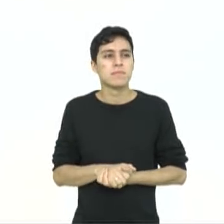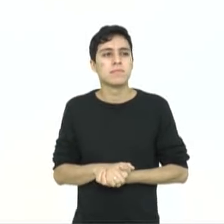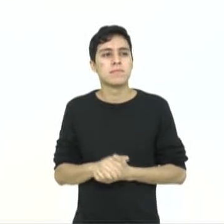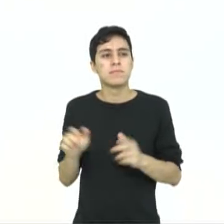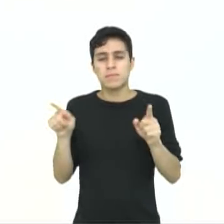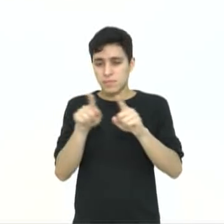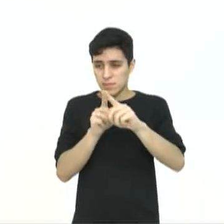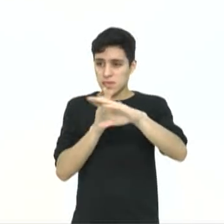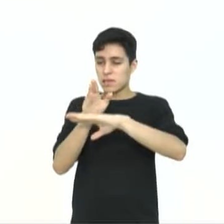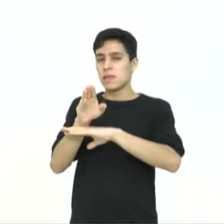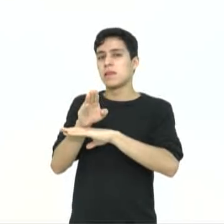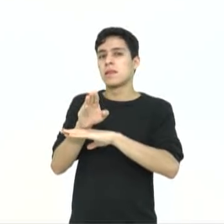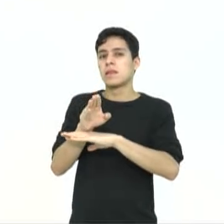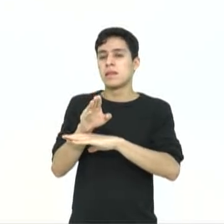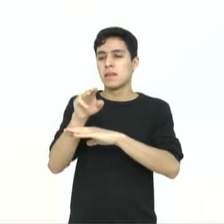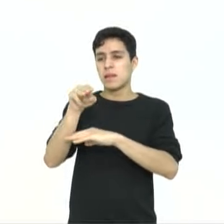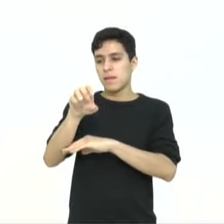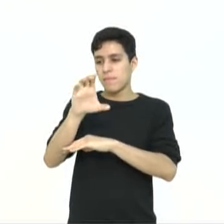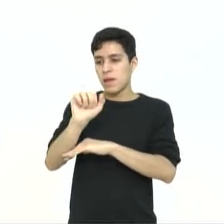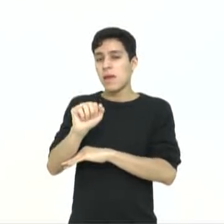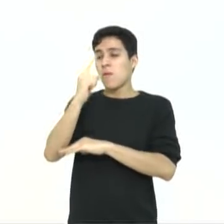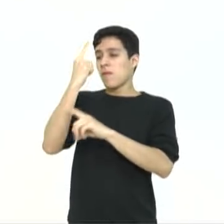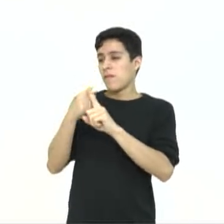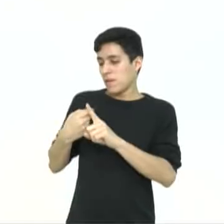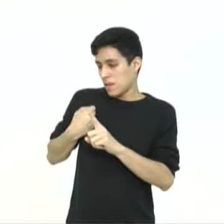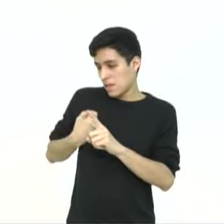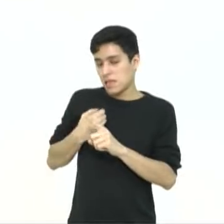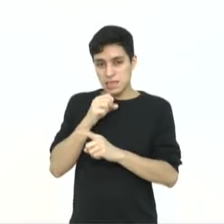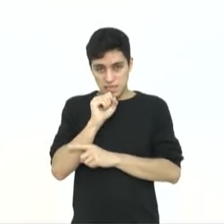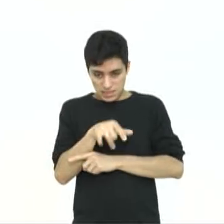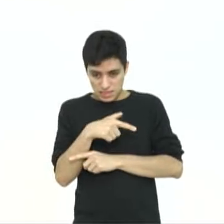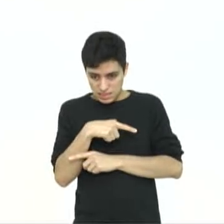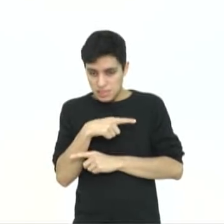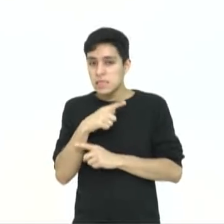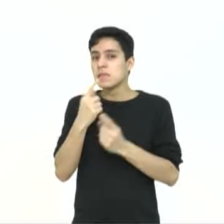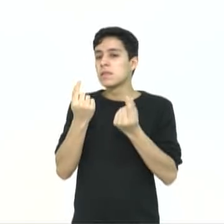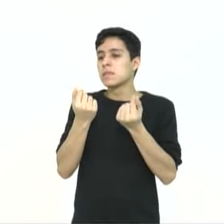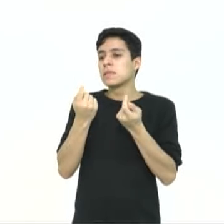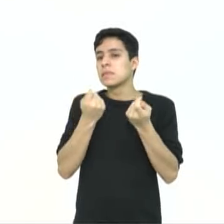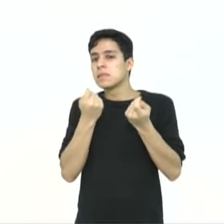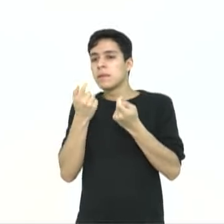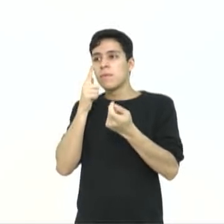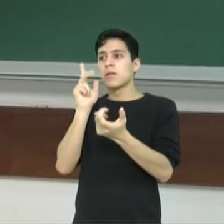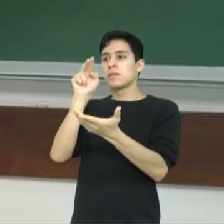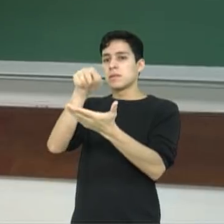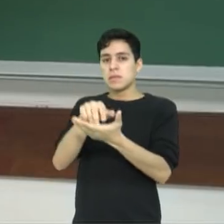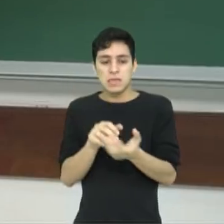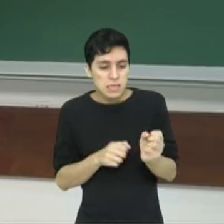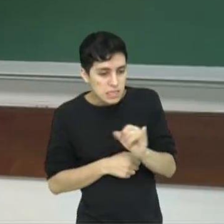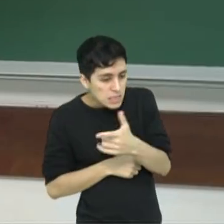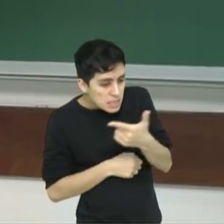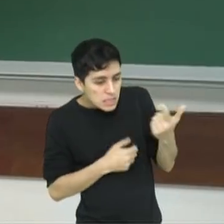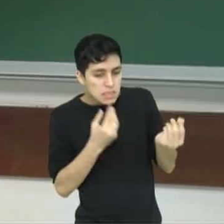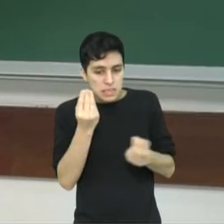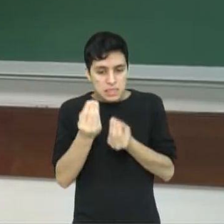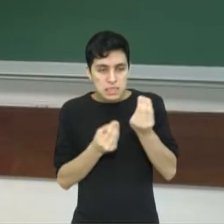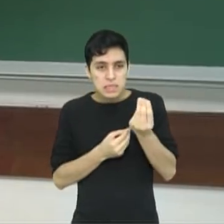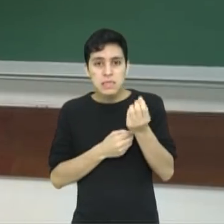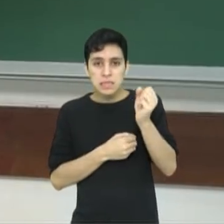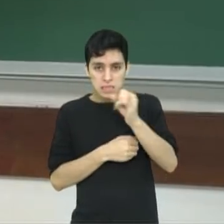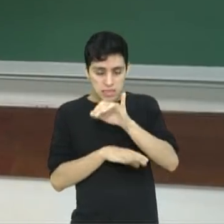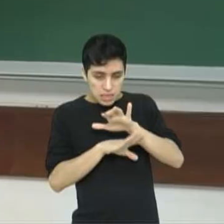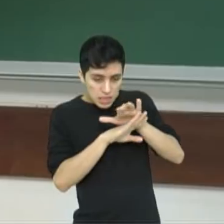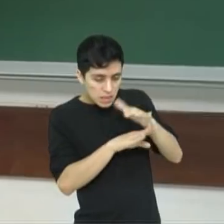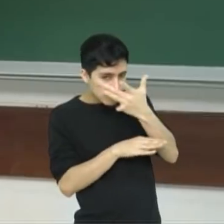expansões territoriais pós-Maomé. Ficou uma discussão entre quem deveria assumir, inclusive, a liderança do mundo